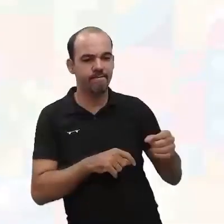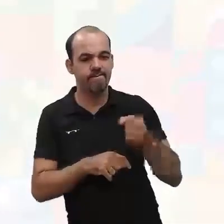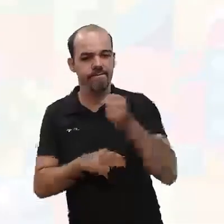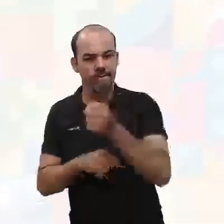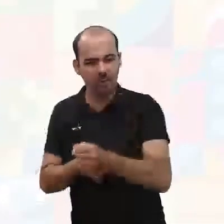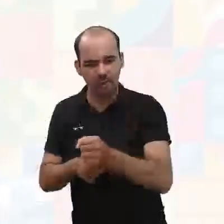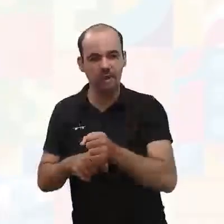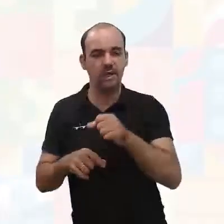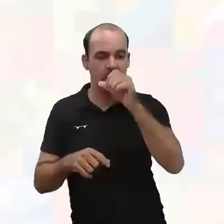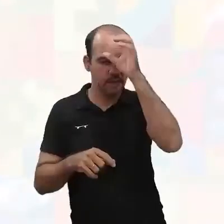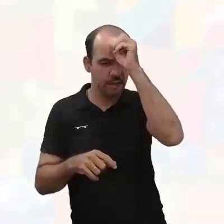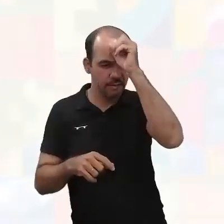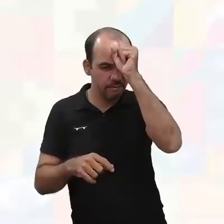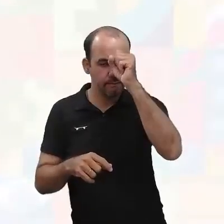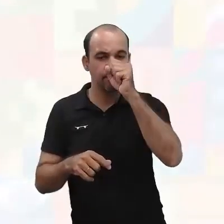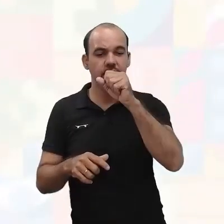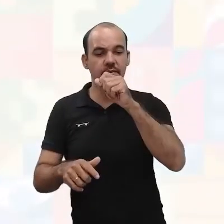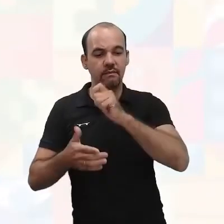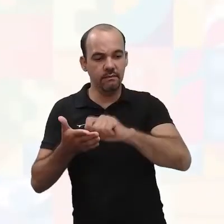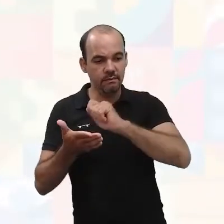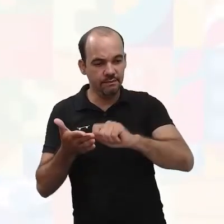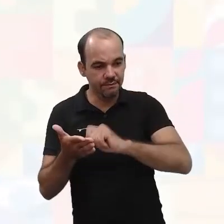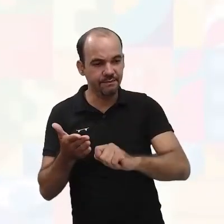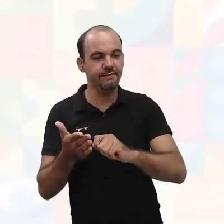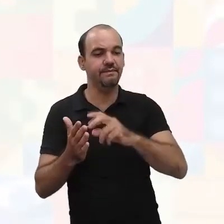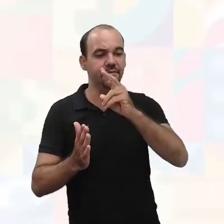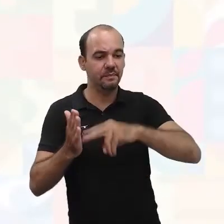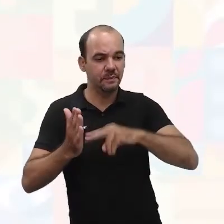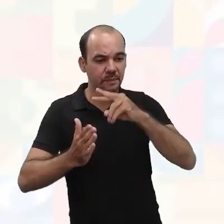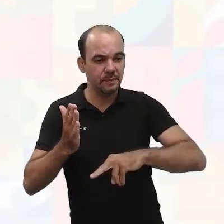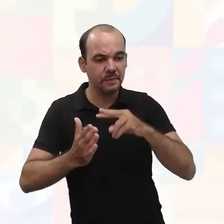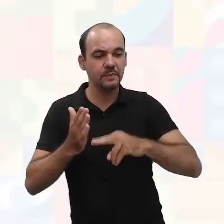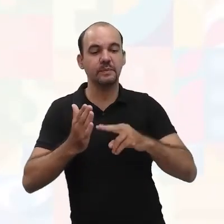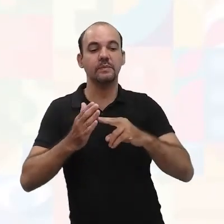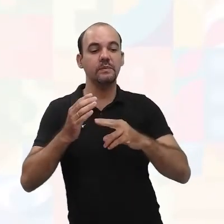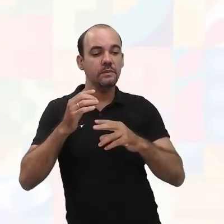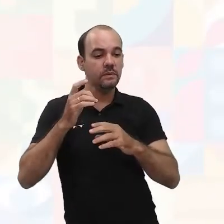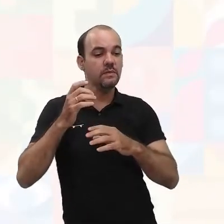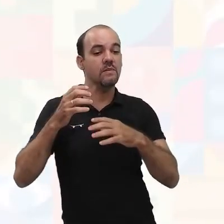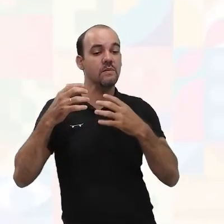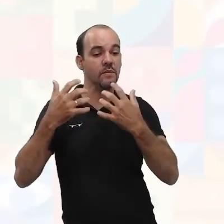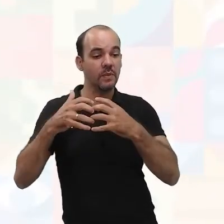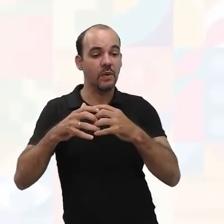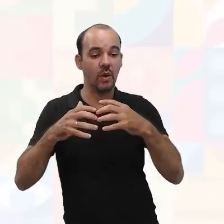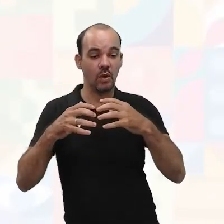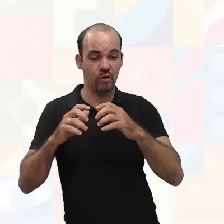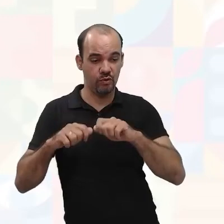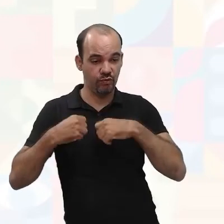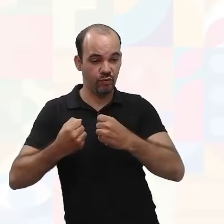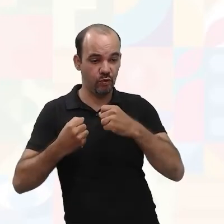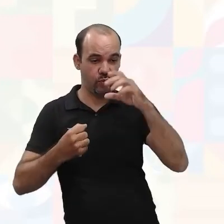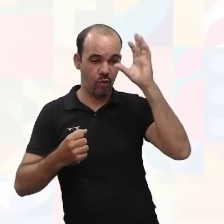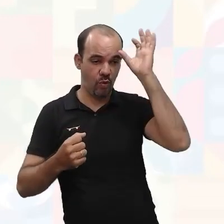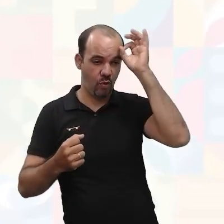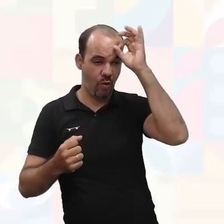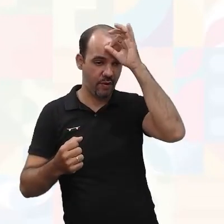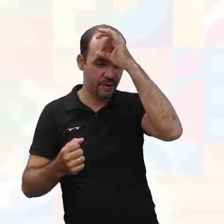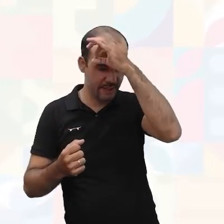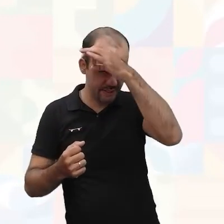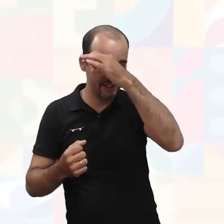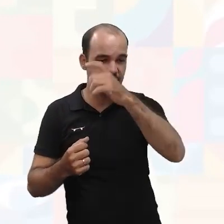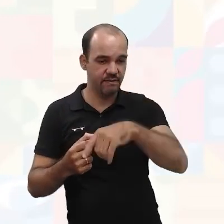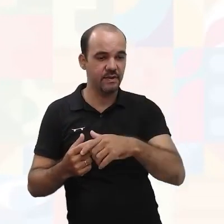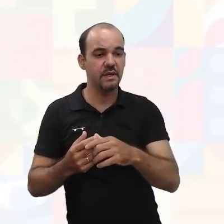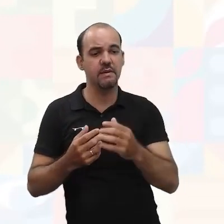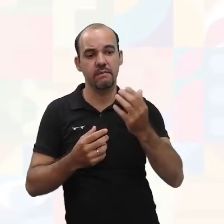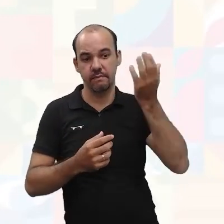perspectiva do imaginário, da construção, da formalização do seu conhecimento. Então, é muito importante pensar que eles